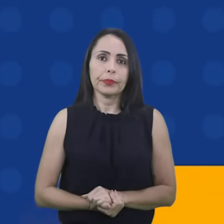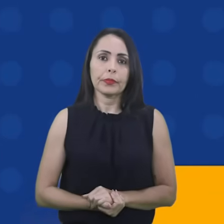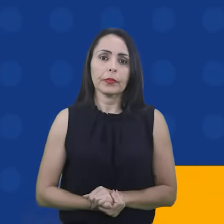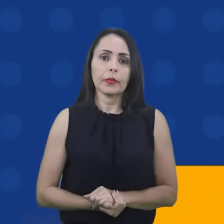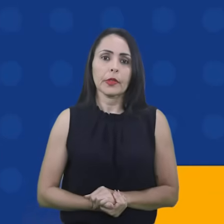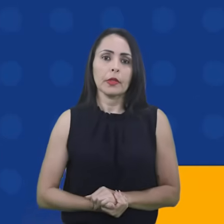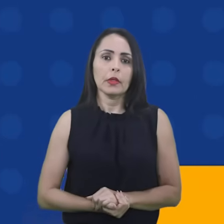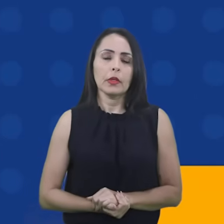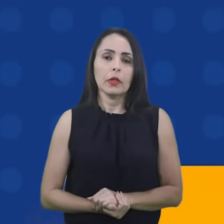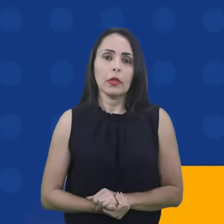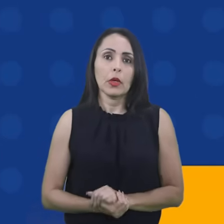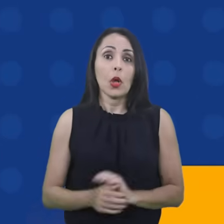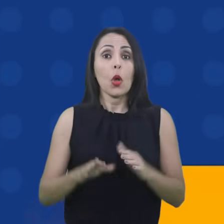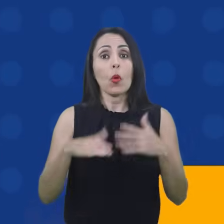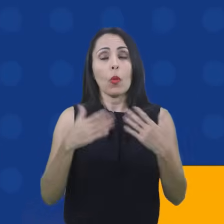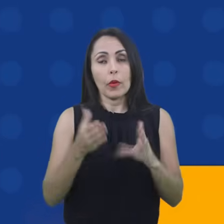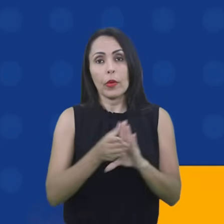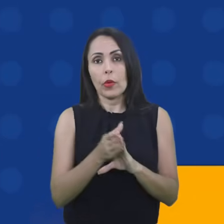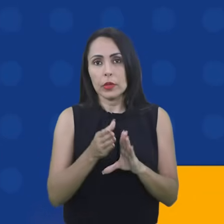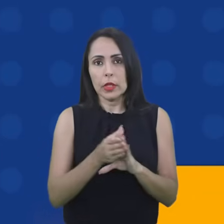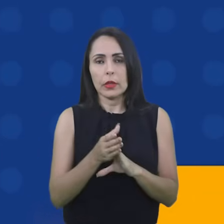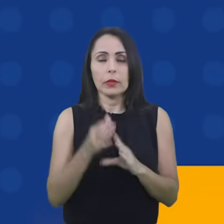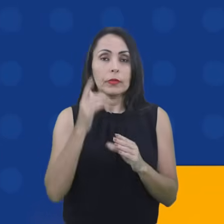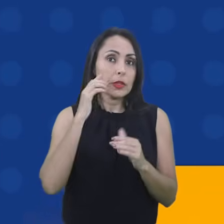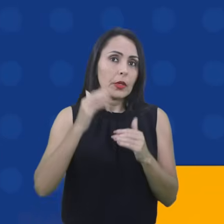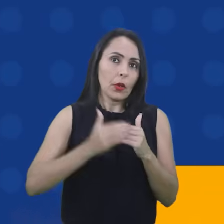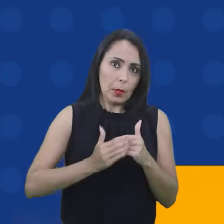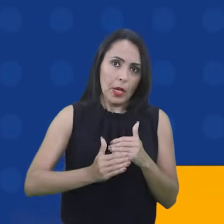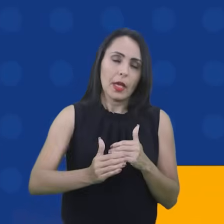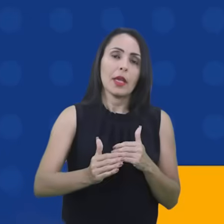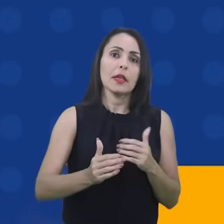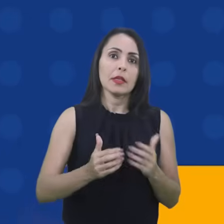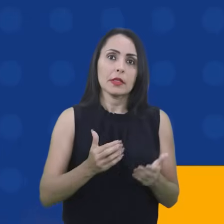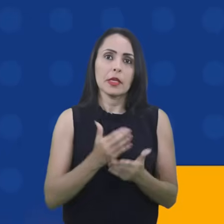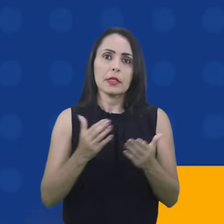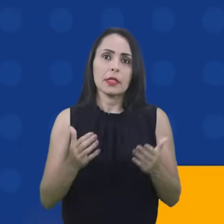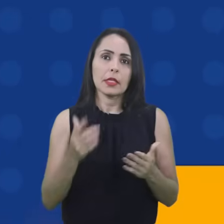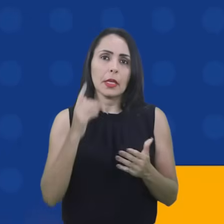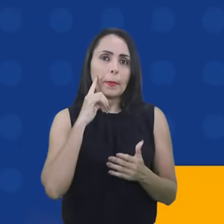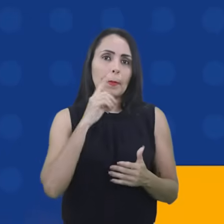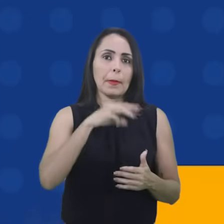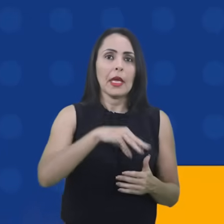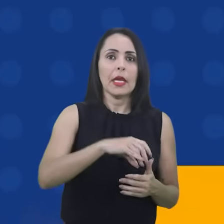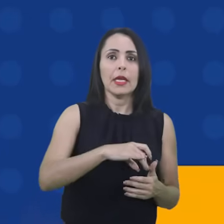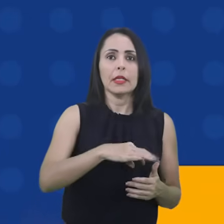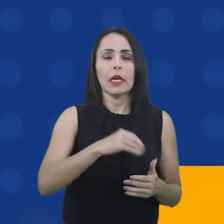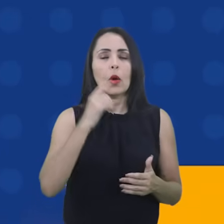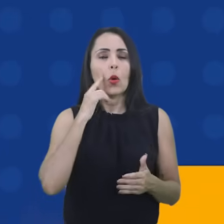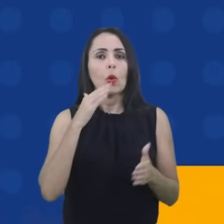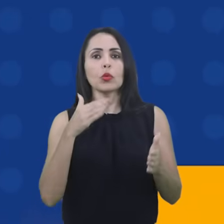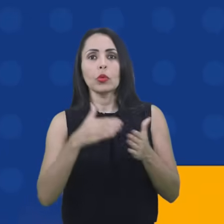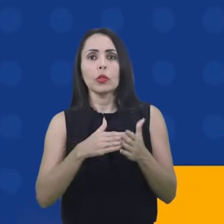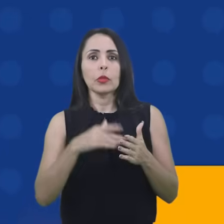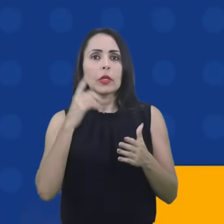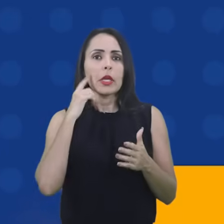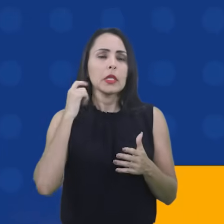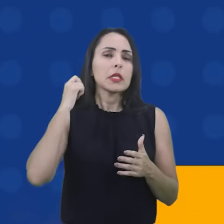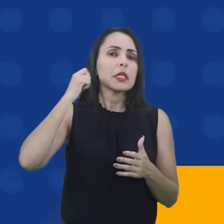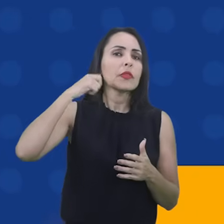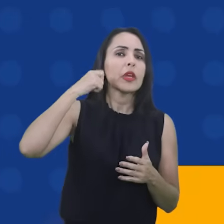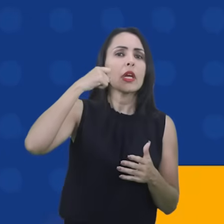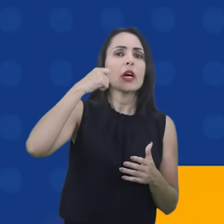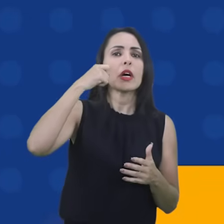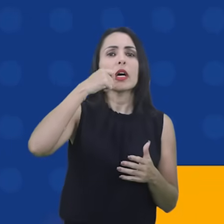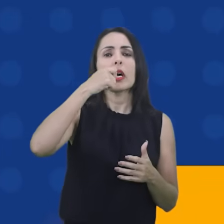arco dentário. Então, qual é o meu conselho, né? Comece, né, seja na linha média ou no último dente, né, dente mais posterior,